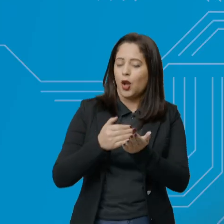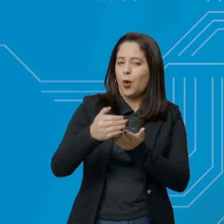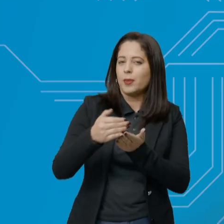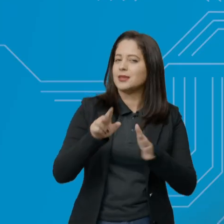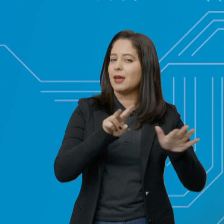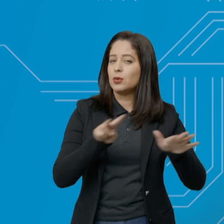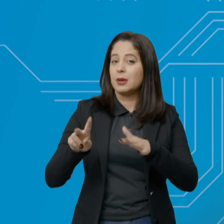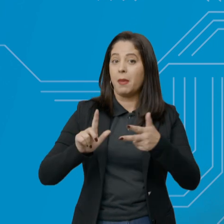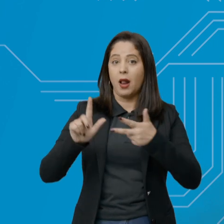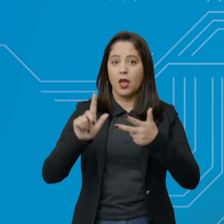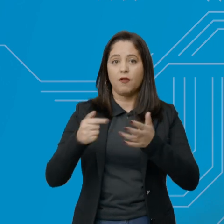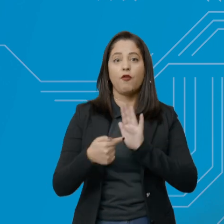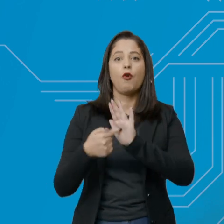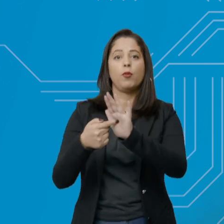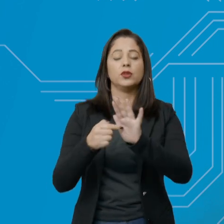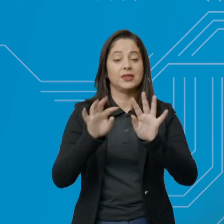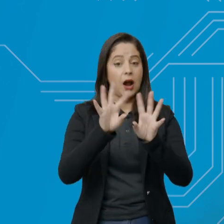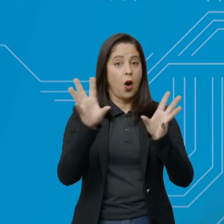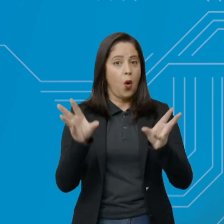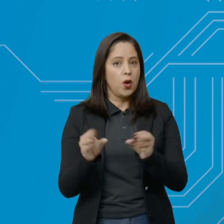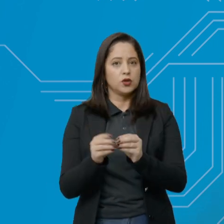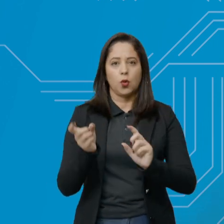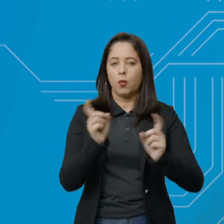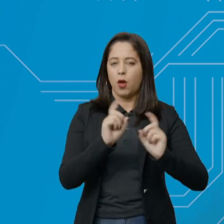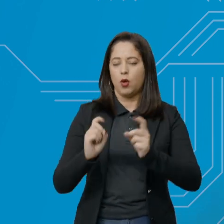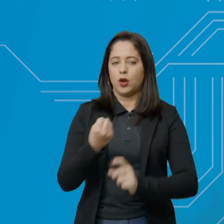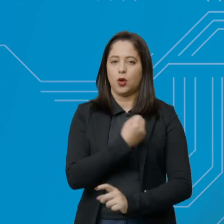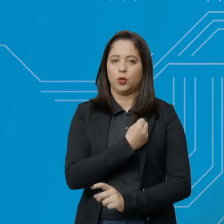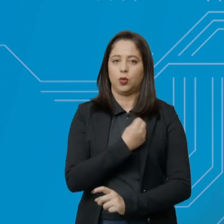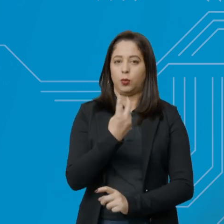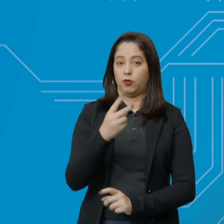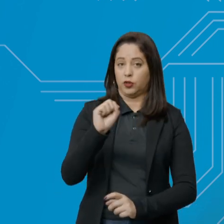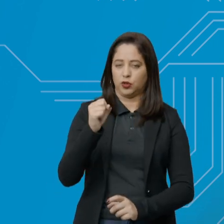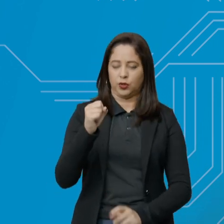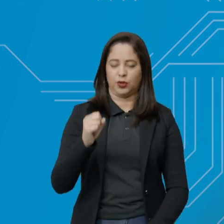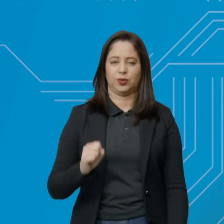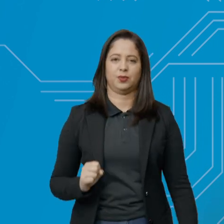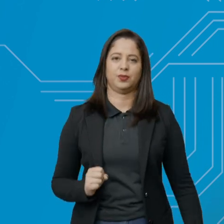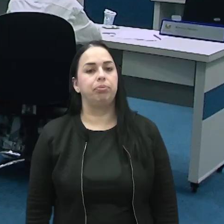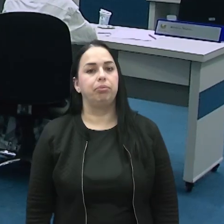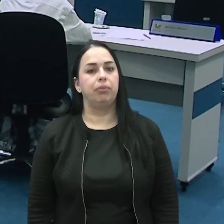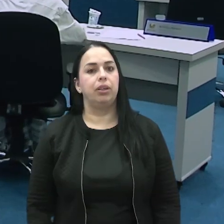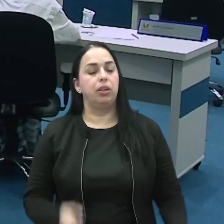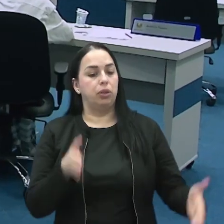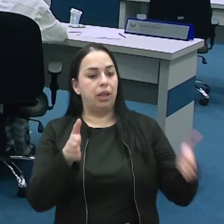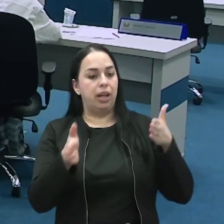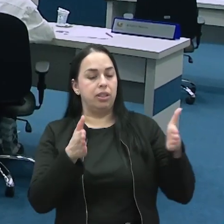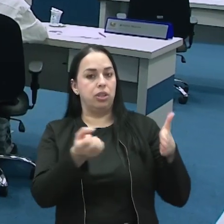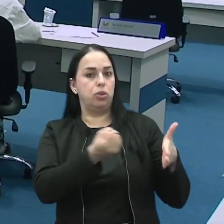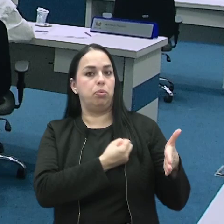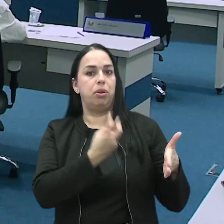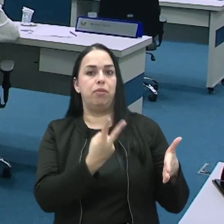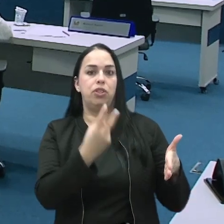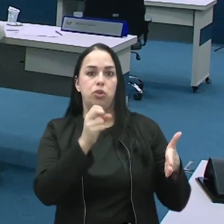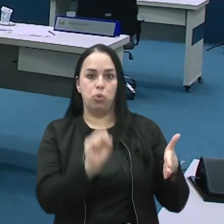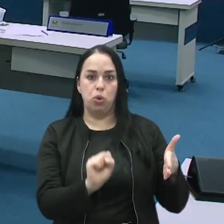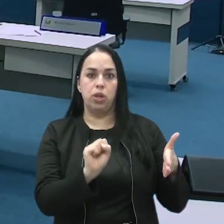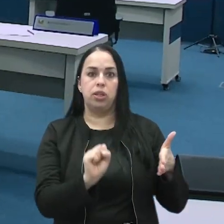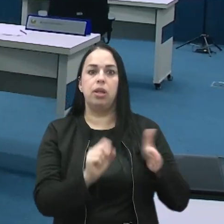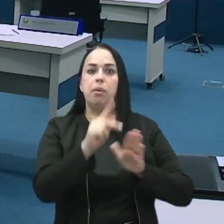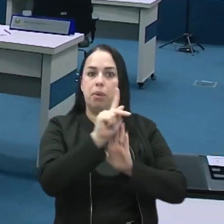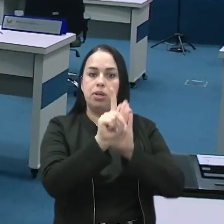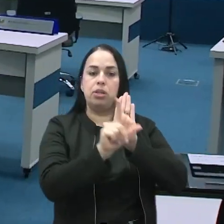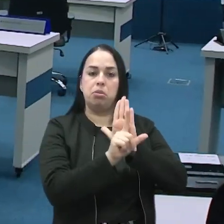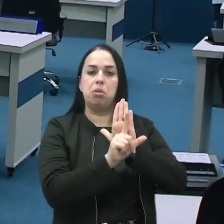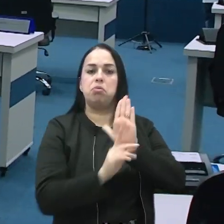Para começar a edição de hoje, a gente apresenta um balanço da 28ª sessão do ano. Entre os projetos aprovados